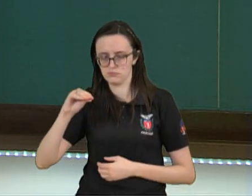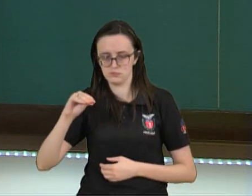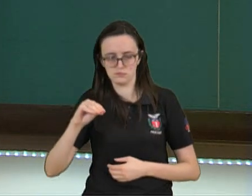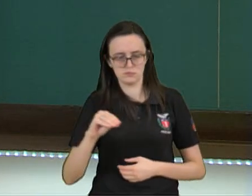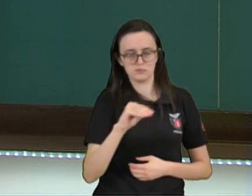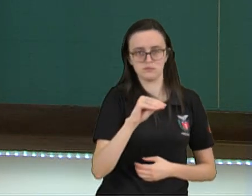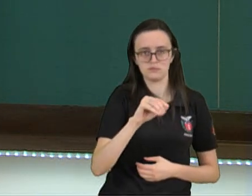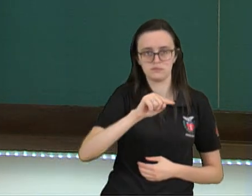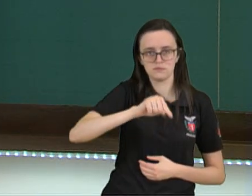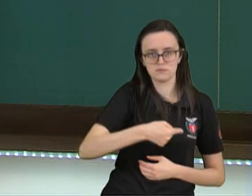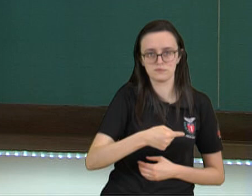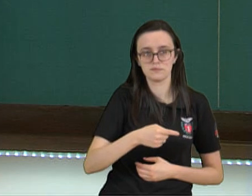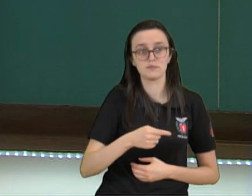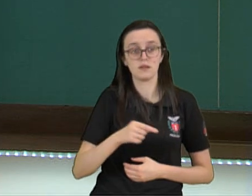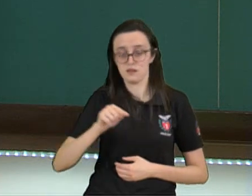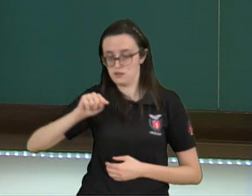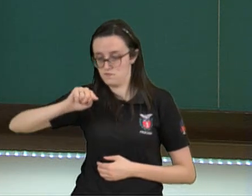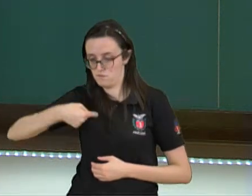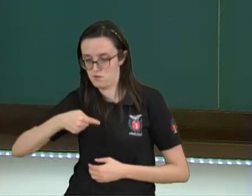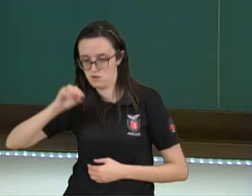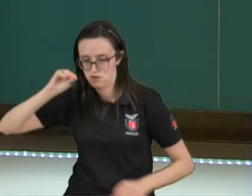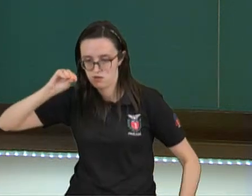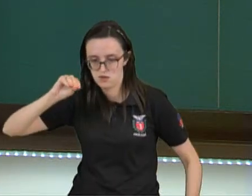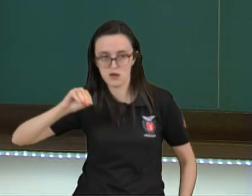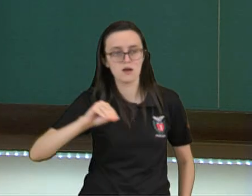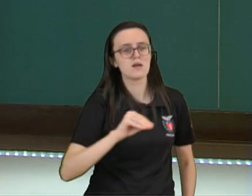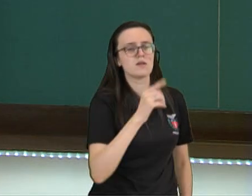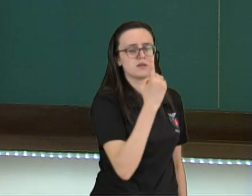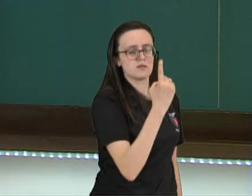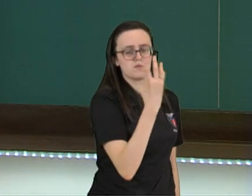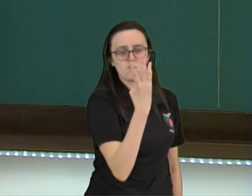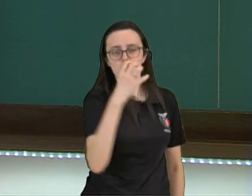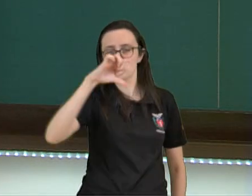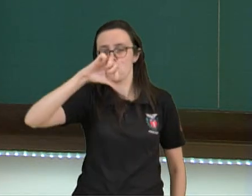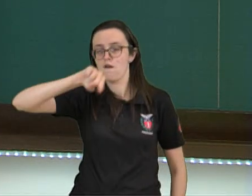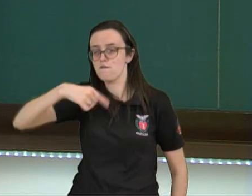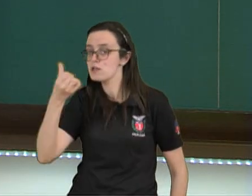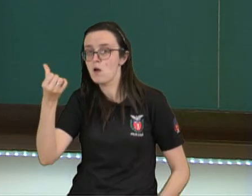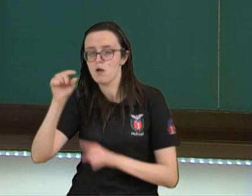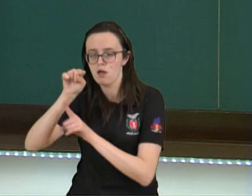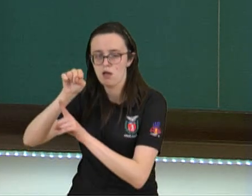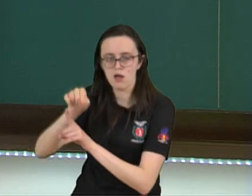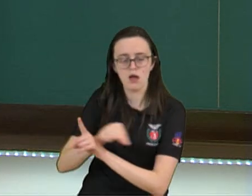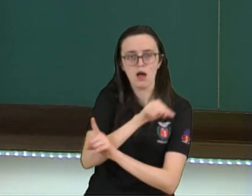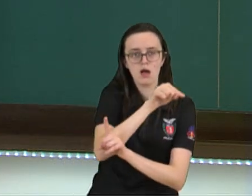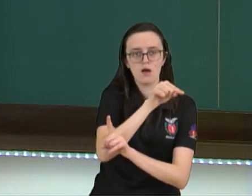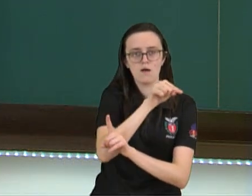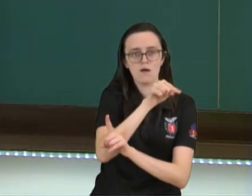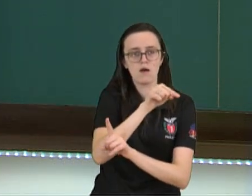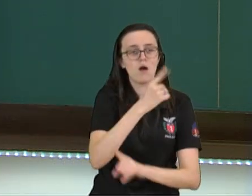ó. Então eu vou caminhar 2 casas, então esse expoente vai aumentar 2. Então vai ficar